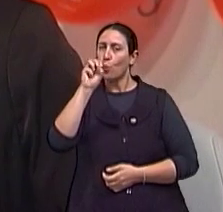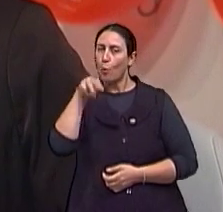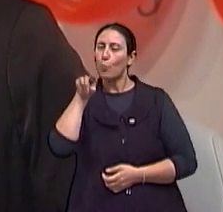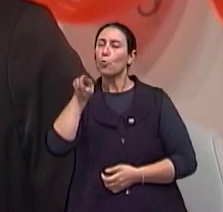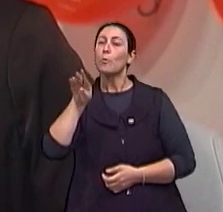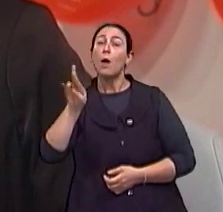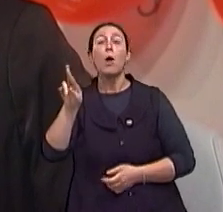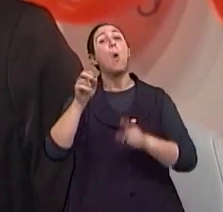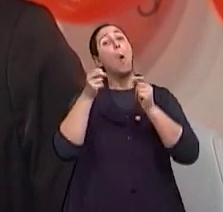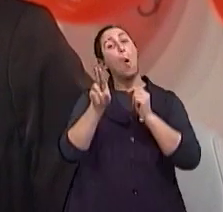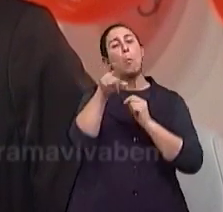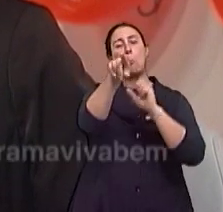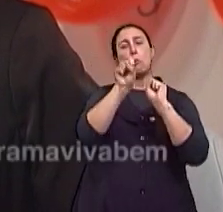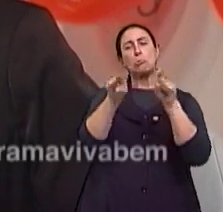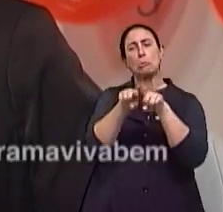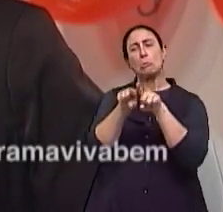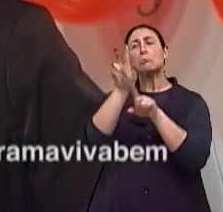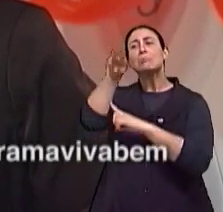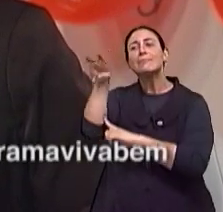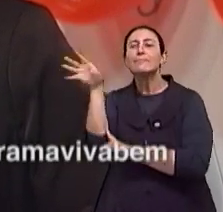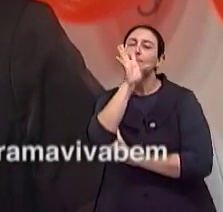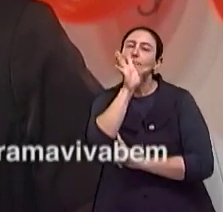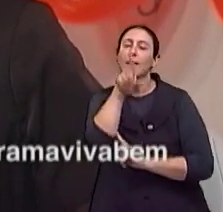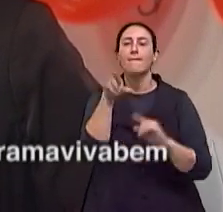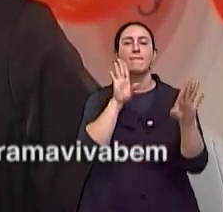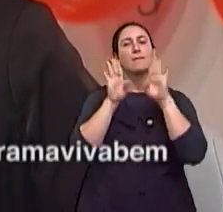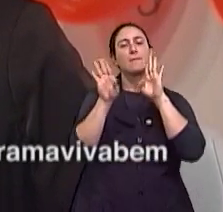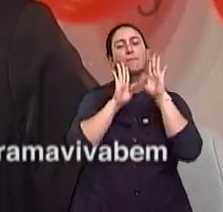vivabem@tve.com.br. Mas também pode nos encontrar lá no